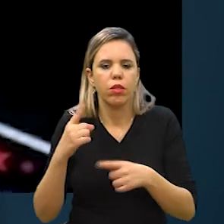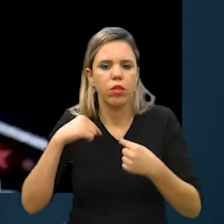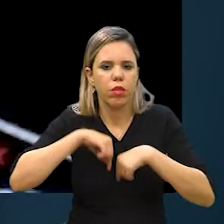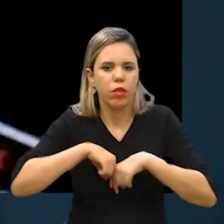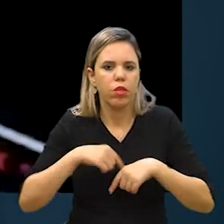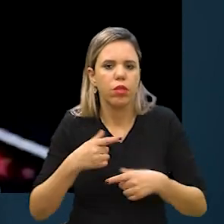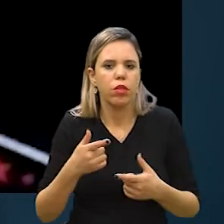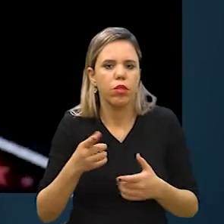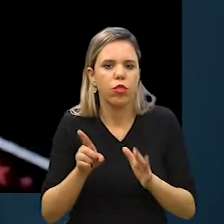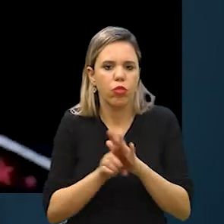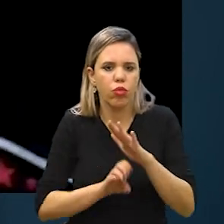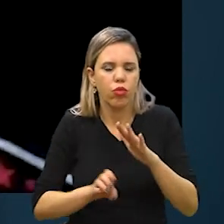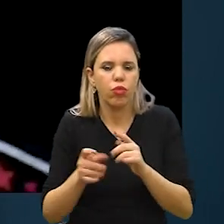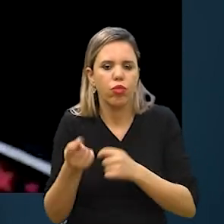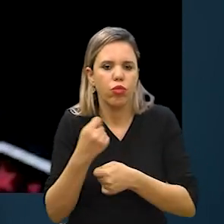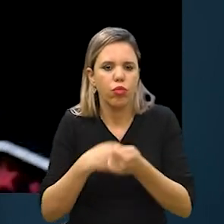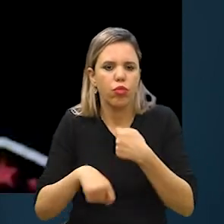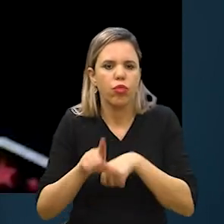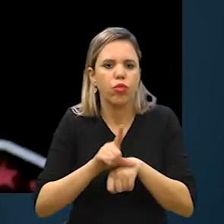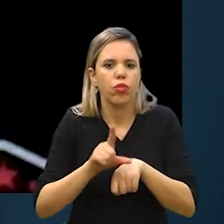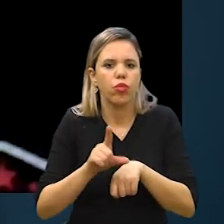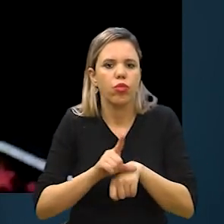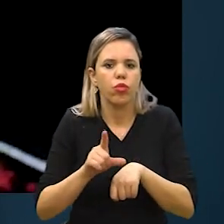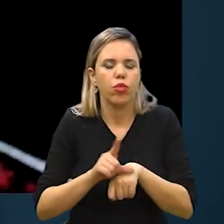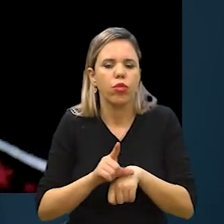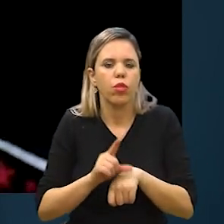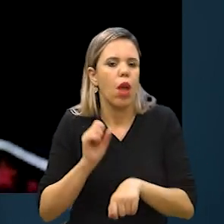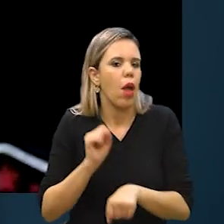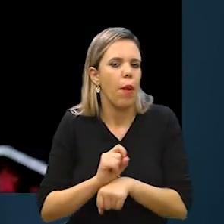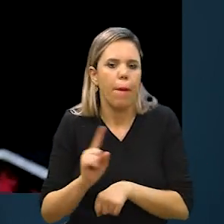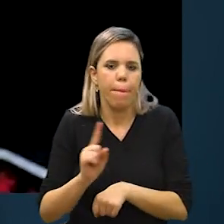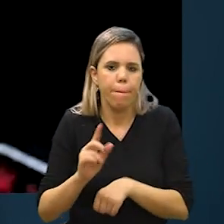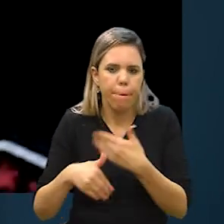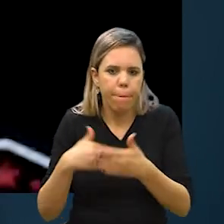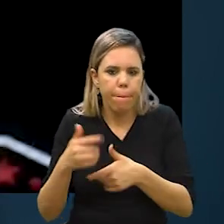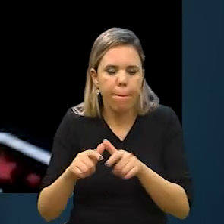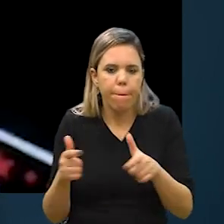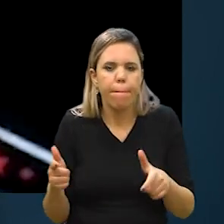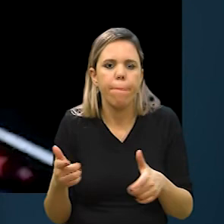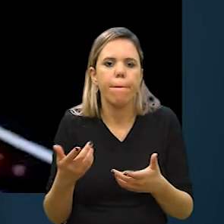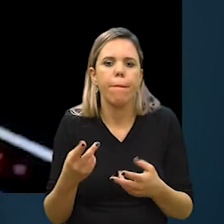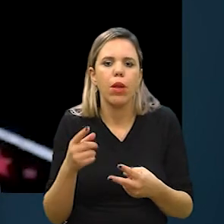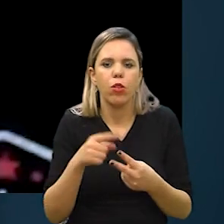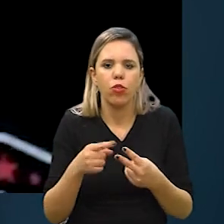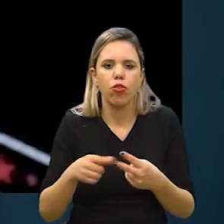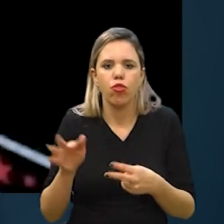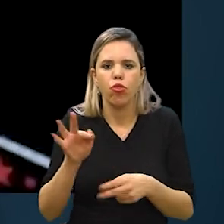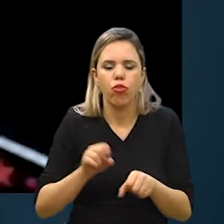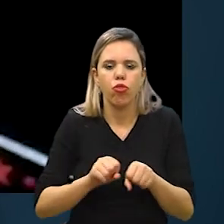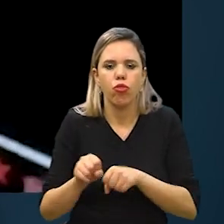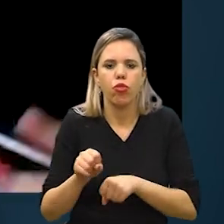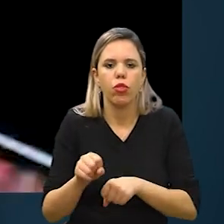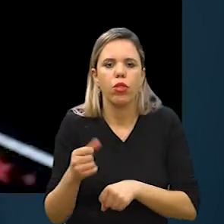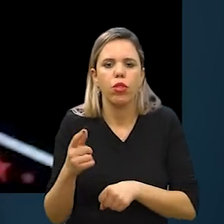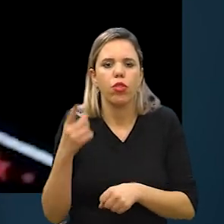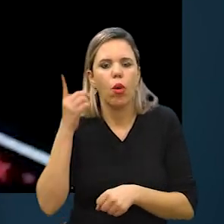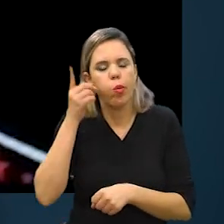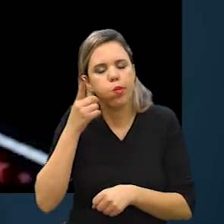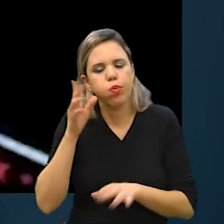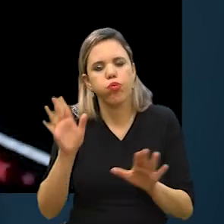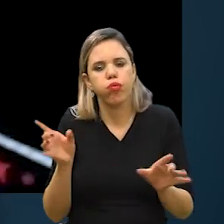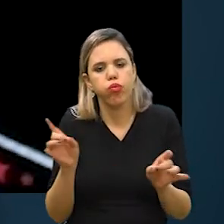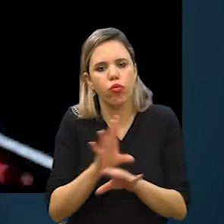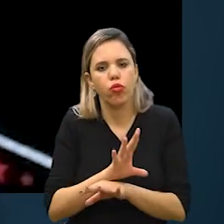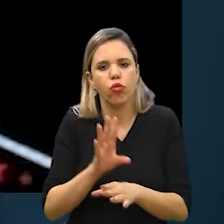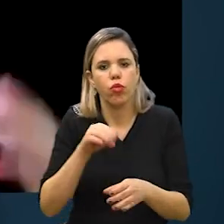veia, o que pulsa dentro dele é o empresariado, é o comércio. O Tales não tem parada, ele já está aí com duas faculdades em andamento, além